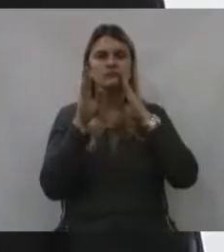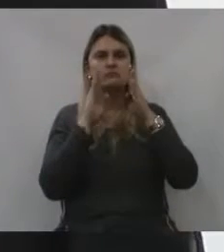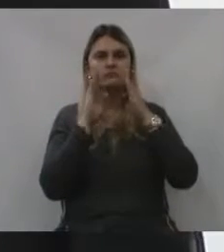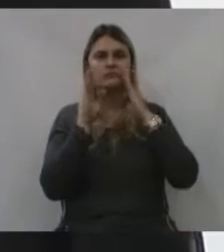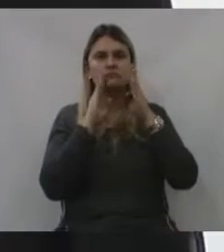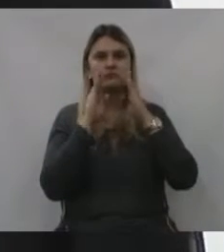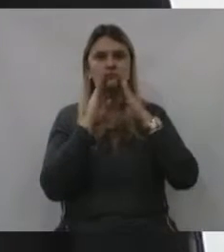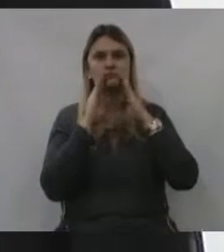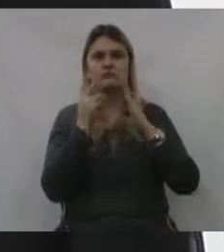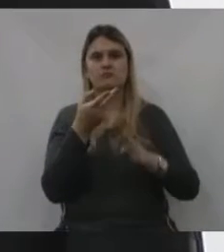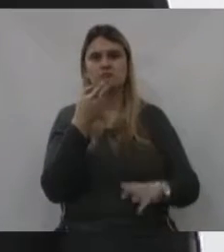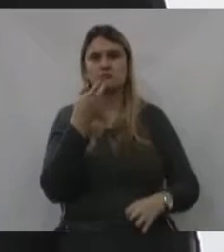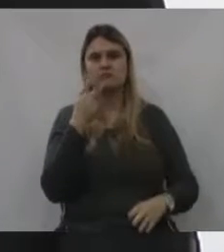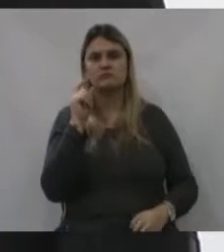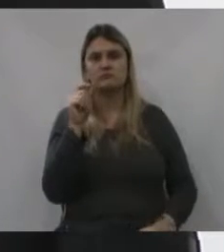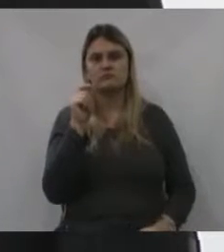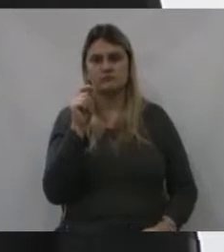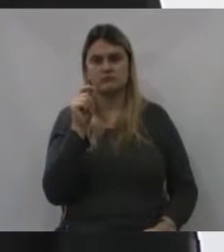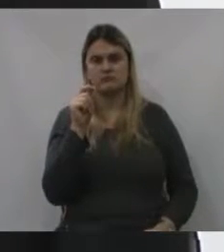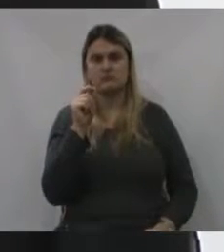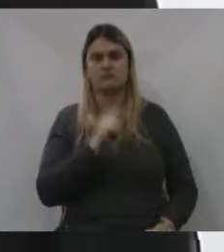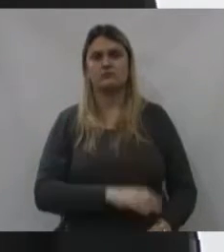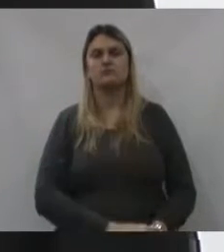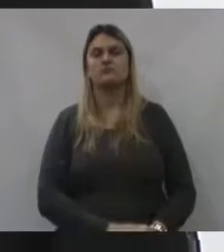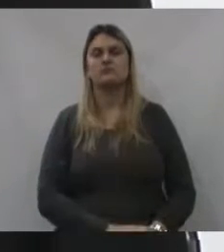num Face que diz o seguinte: